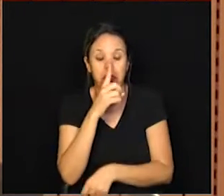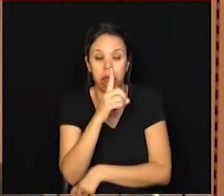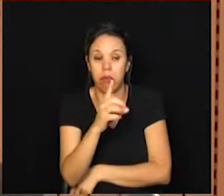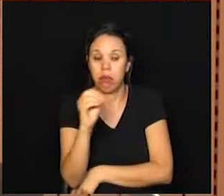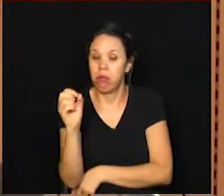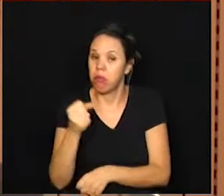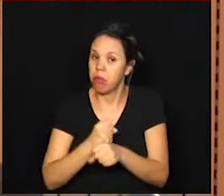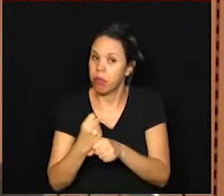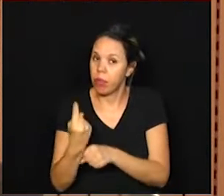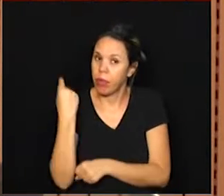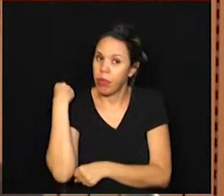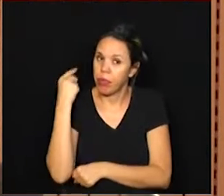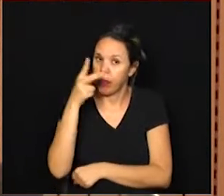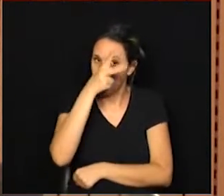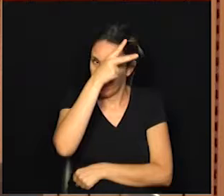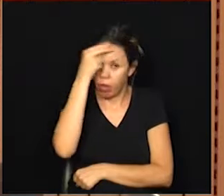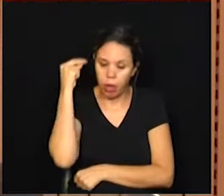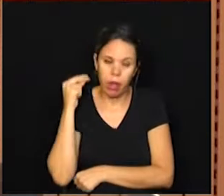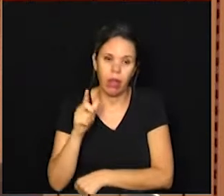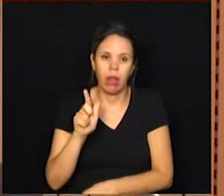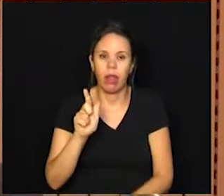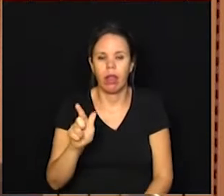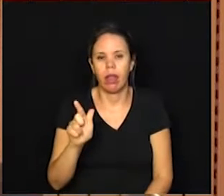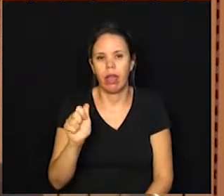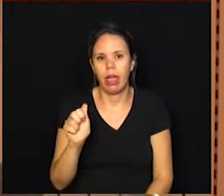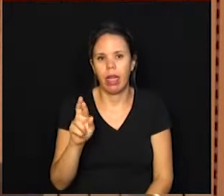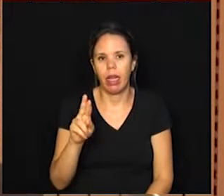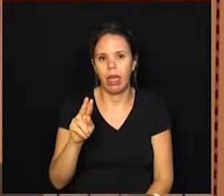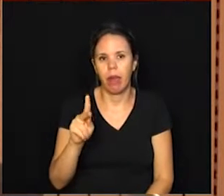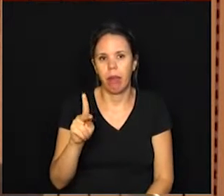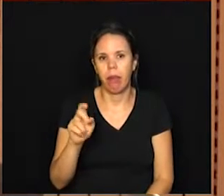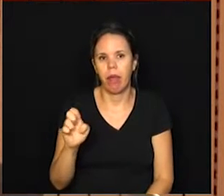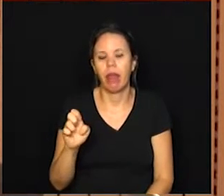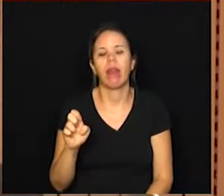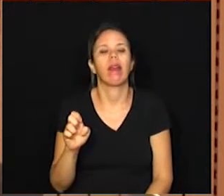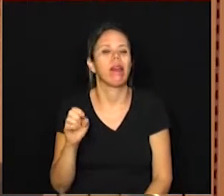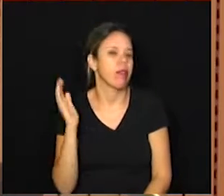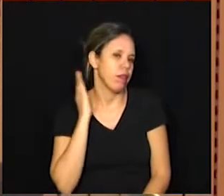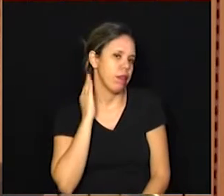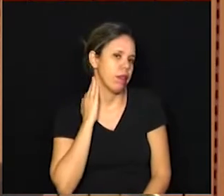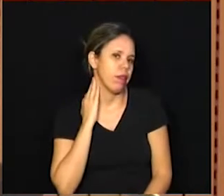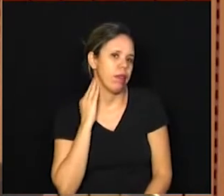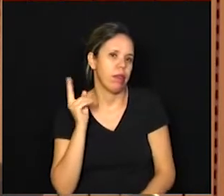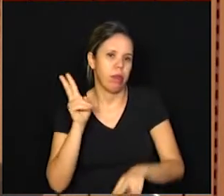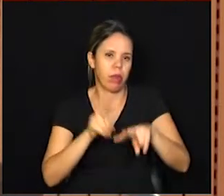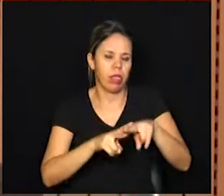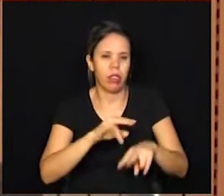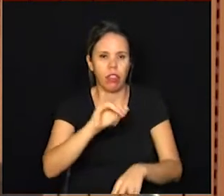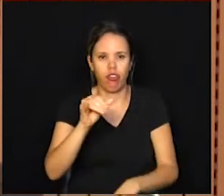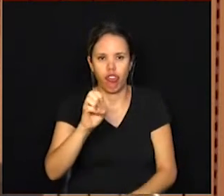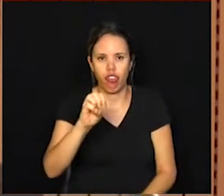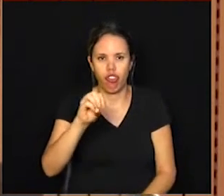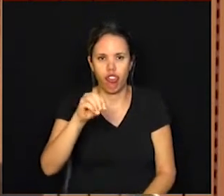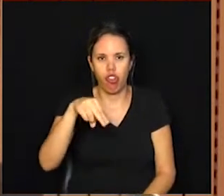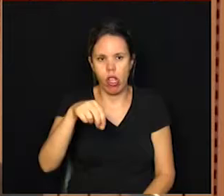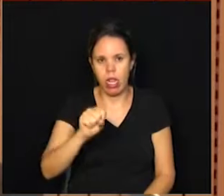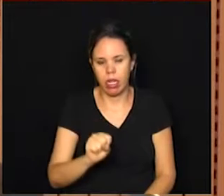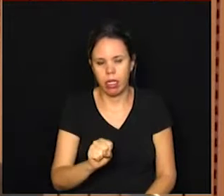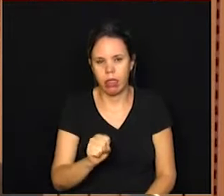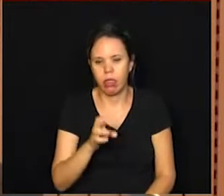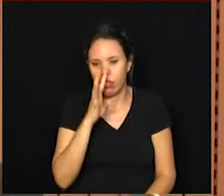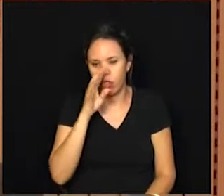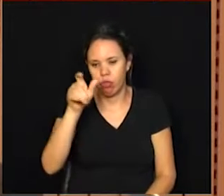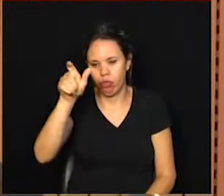atrás. O prefeito de Igarapé-Açu, lá no Pará, prendeu Jonas Assis Montenegro, acusado